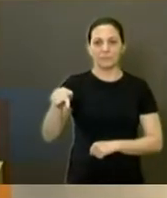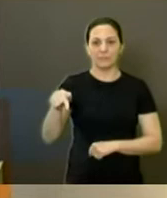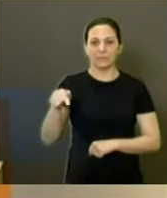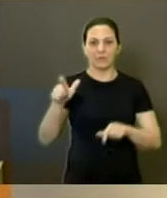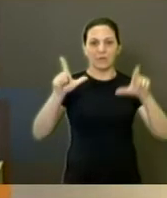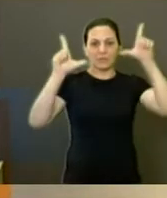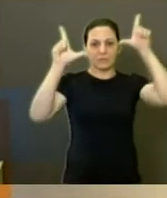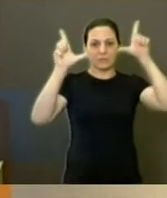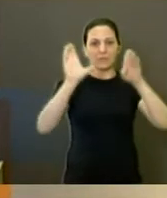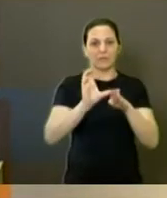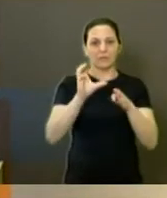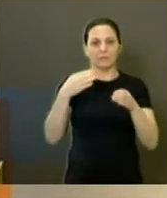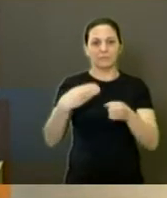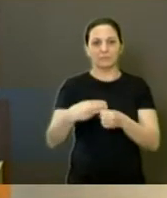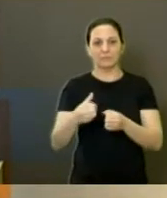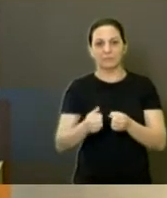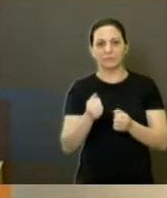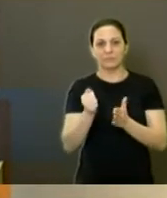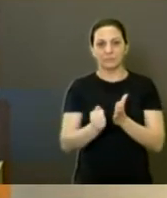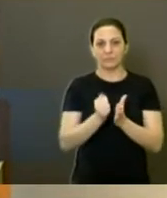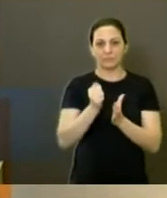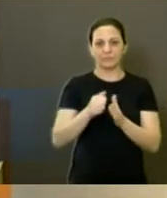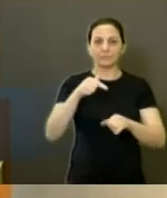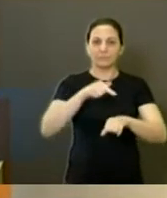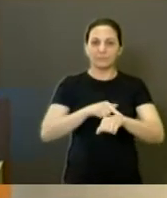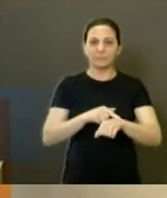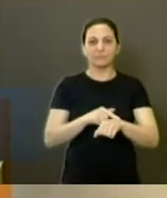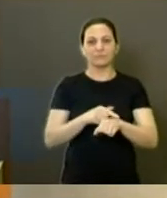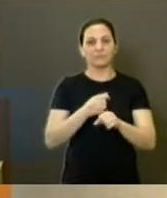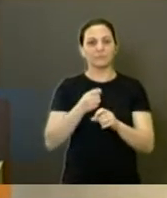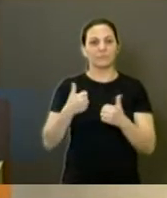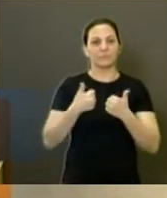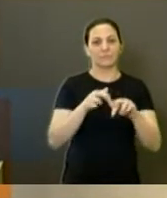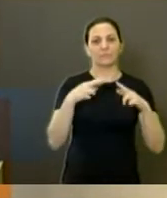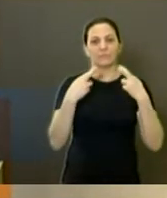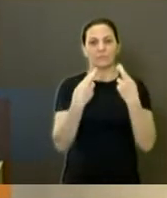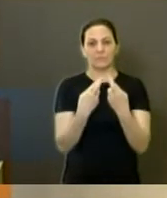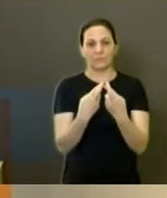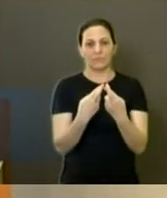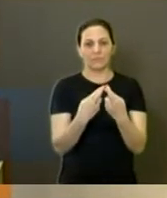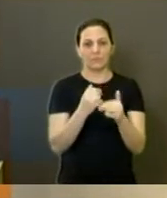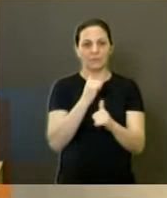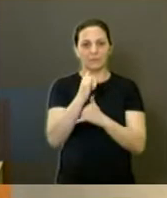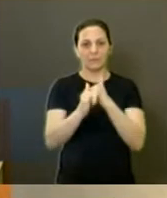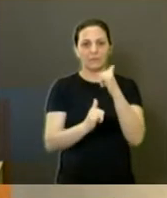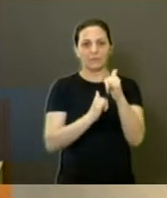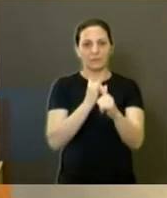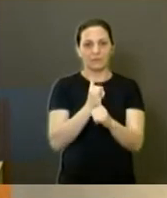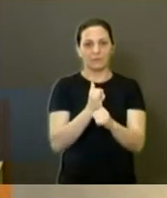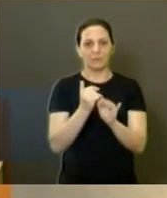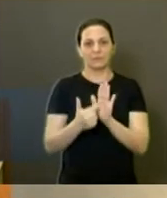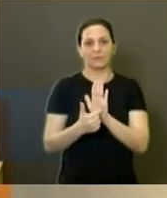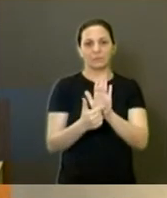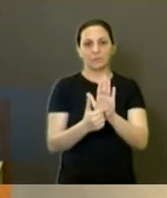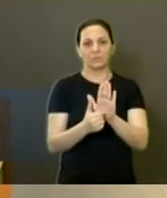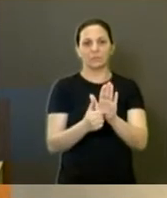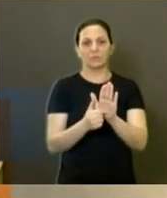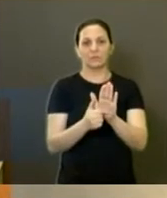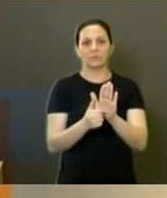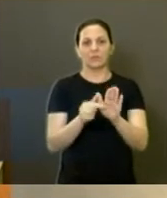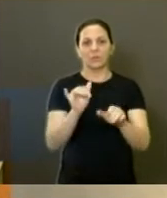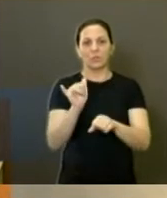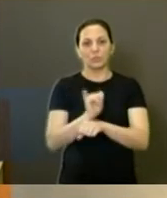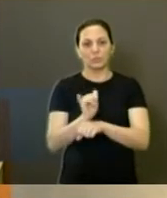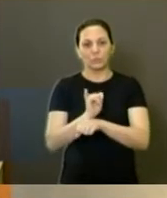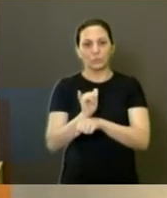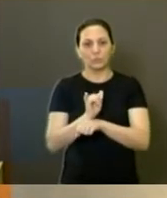de Araraquara. Estamos também em tempo real com transmissão pela internet através do YouTube e da página